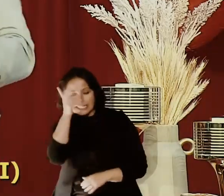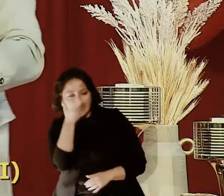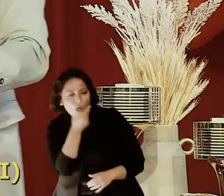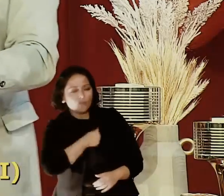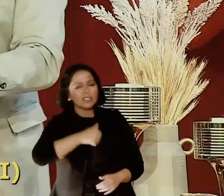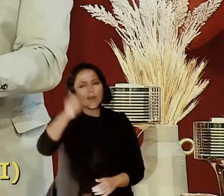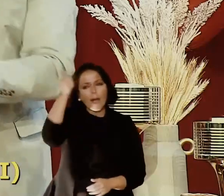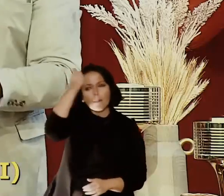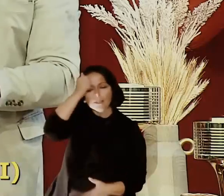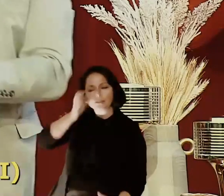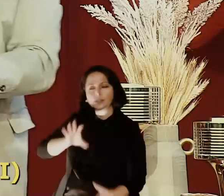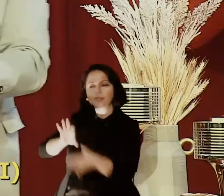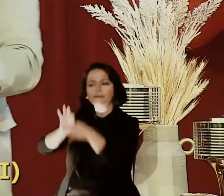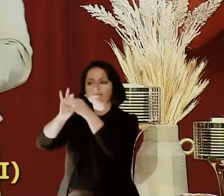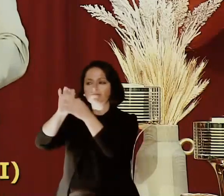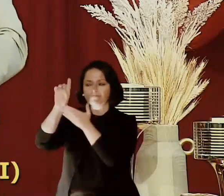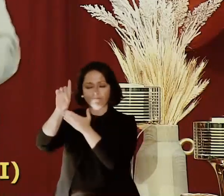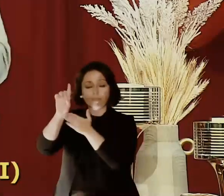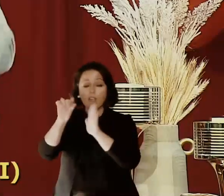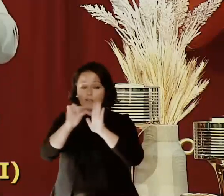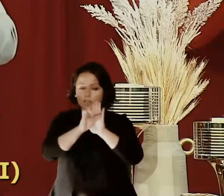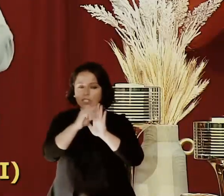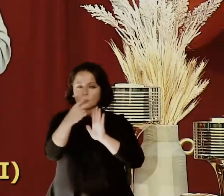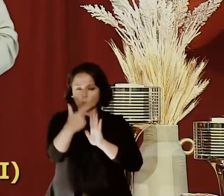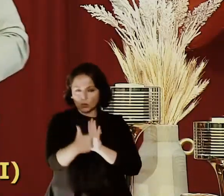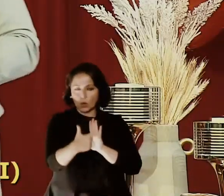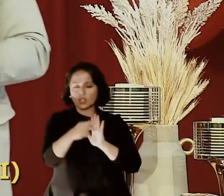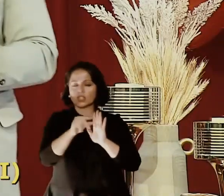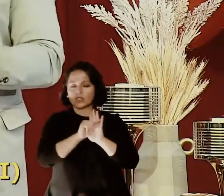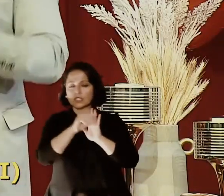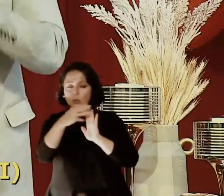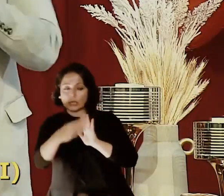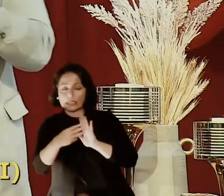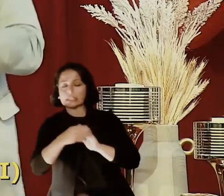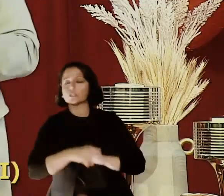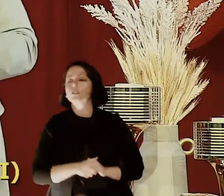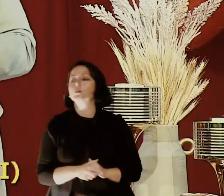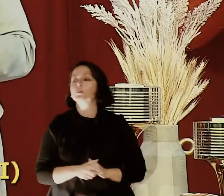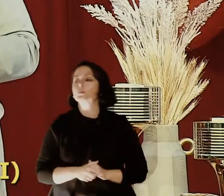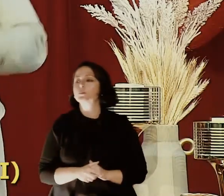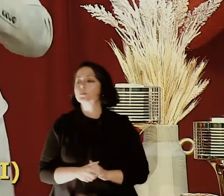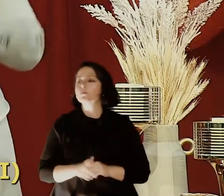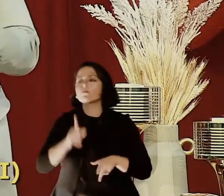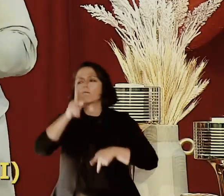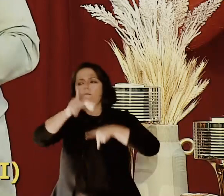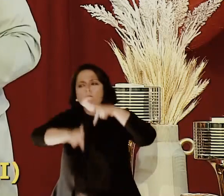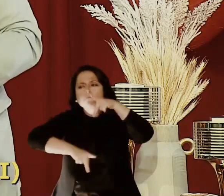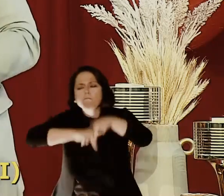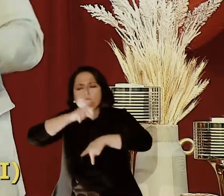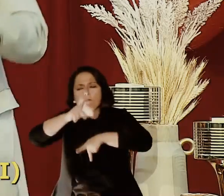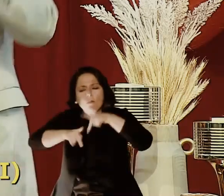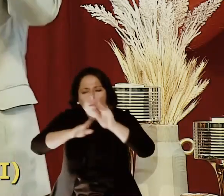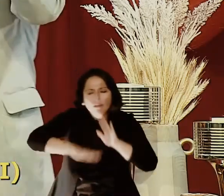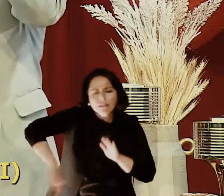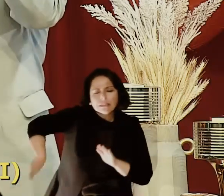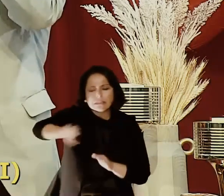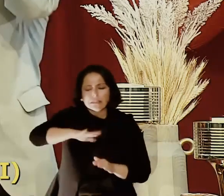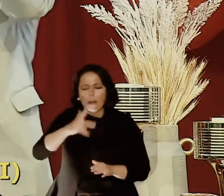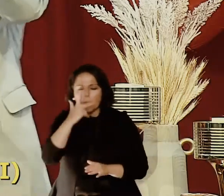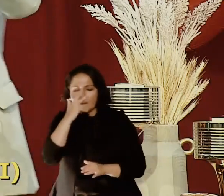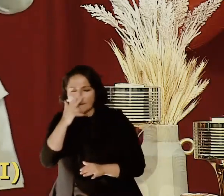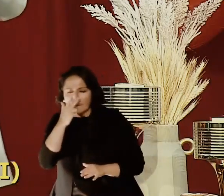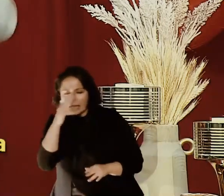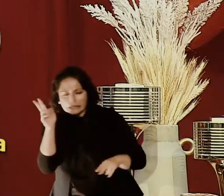nossa redenção. Veja no versículo 2 e 3 de Isaías 9, o que diz: o povo que caminhava em